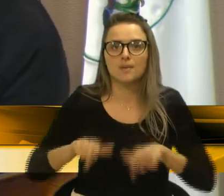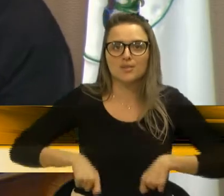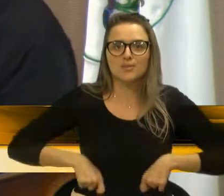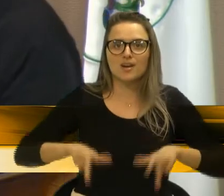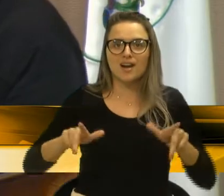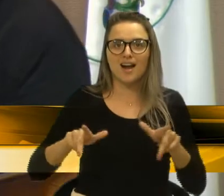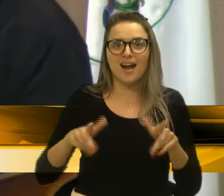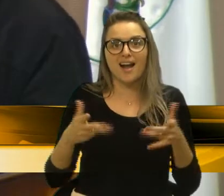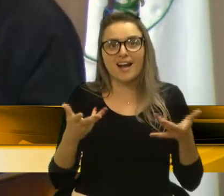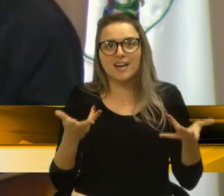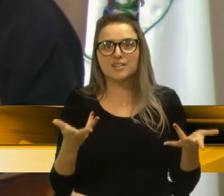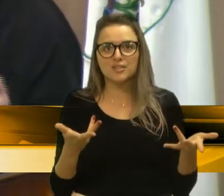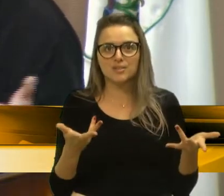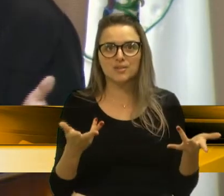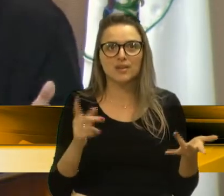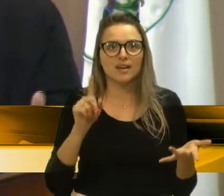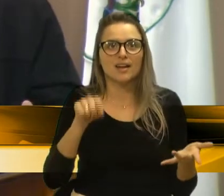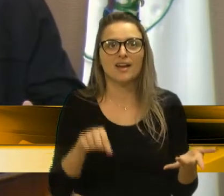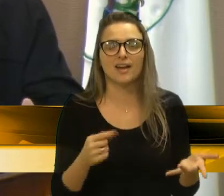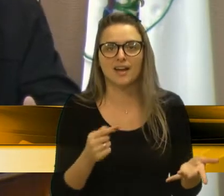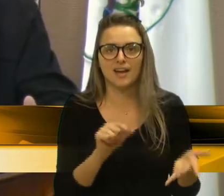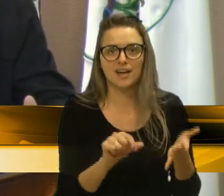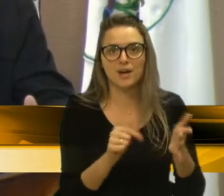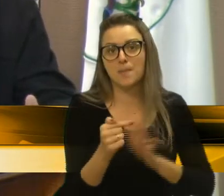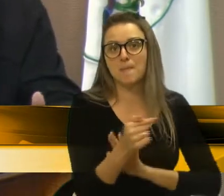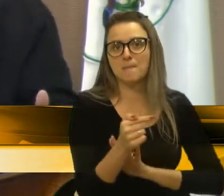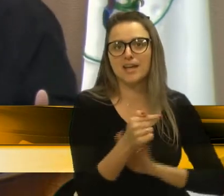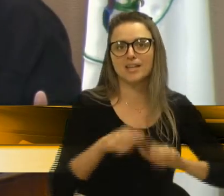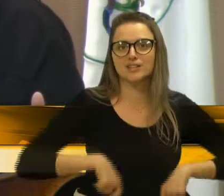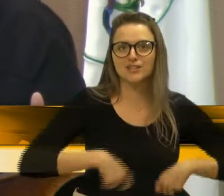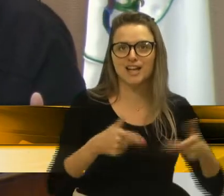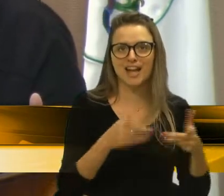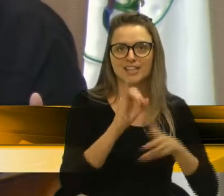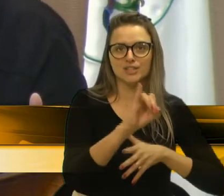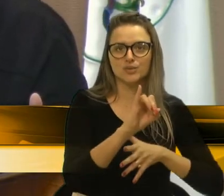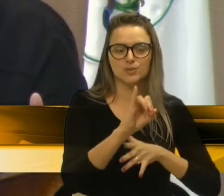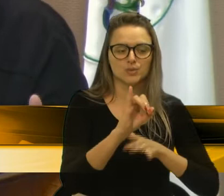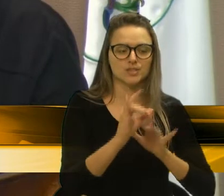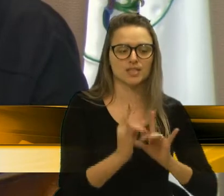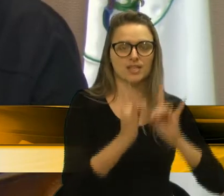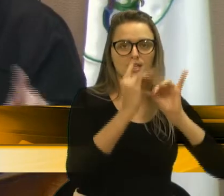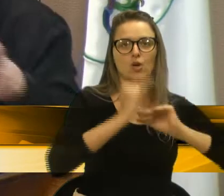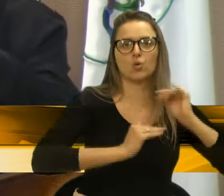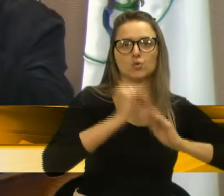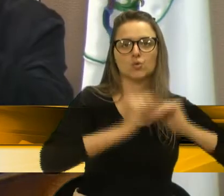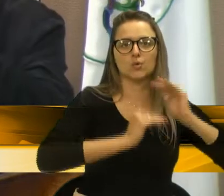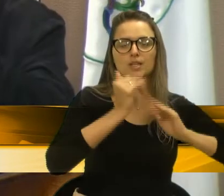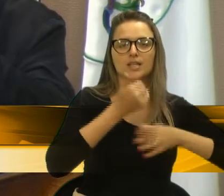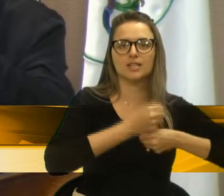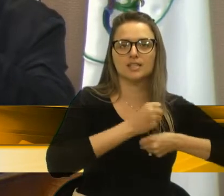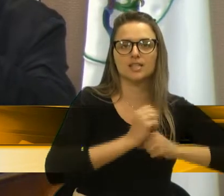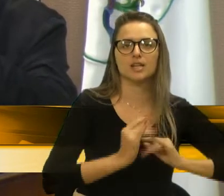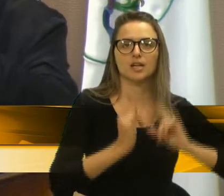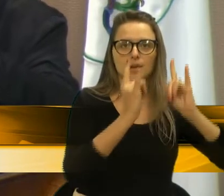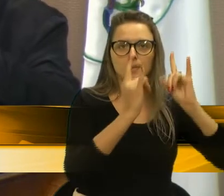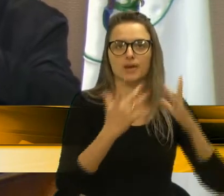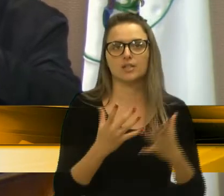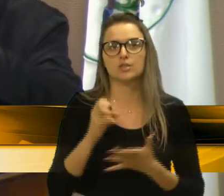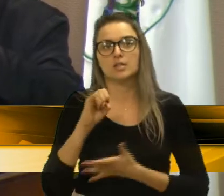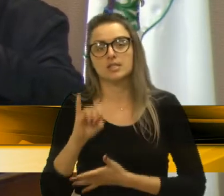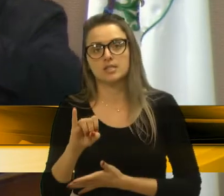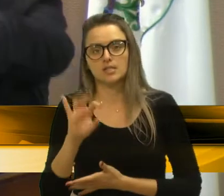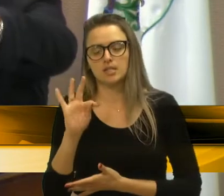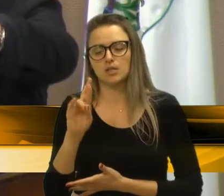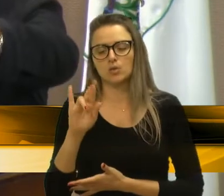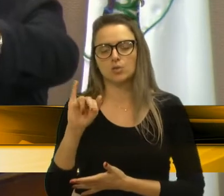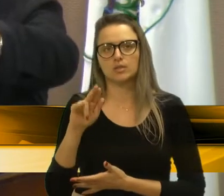que seria infinitamente menor. Infinitamente menor. Então, veja-se a comparação. Se o tribunal